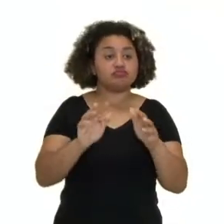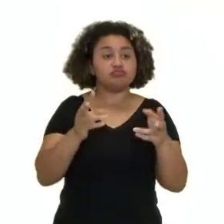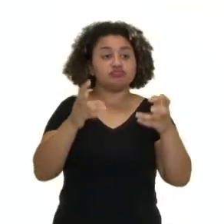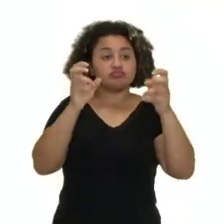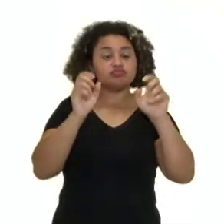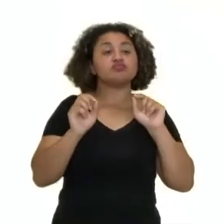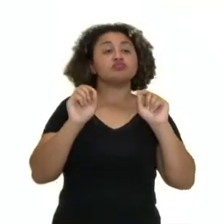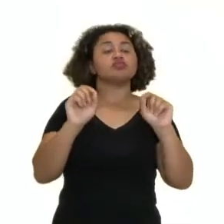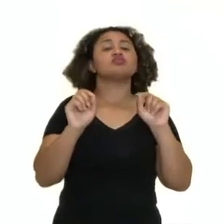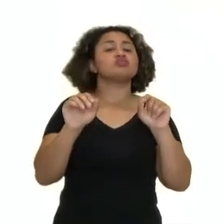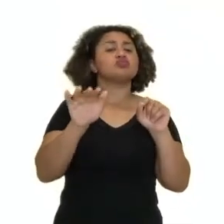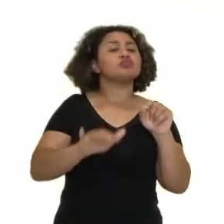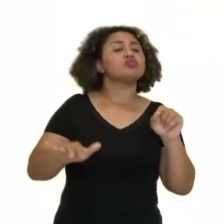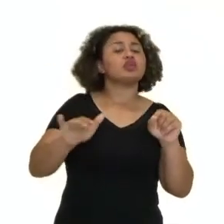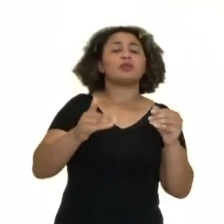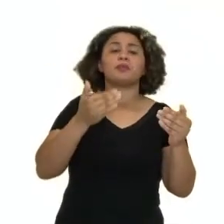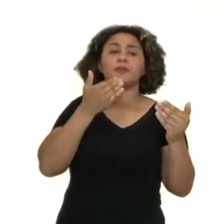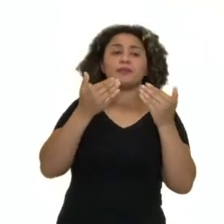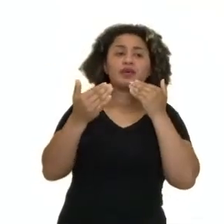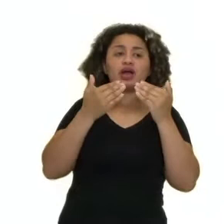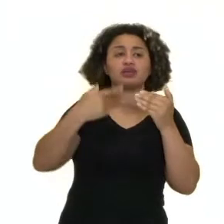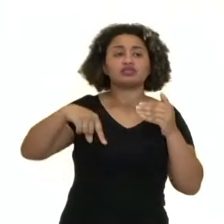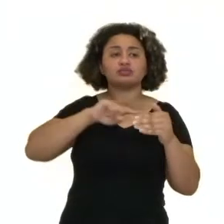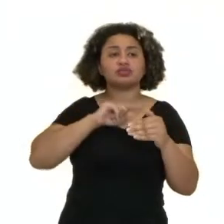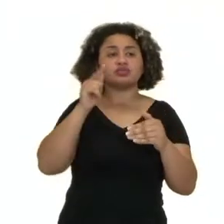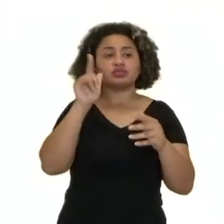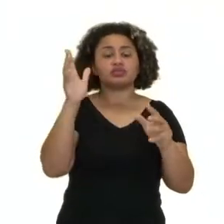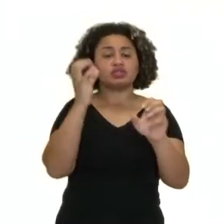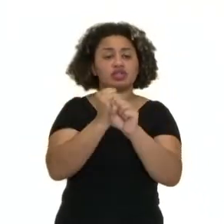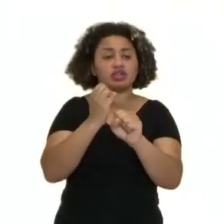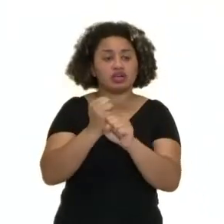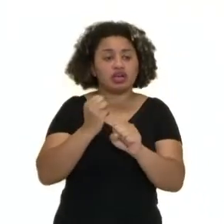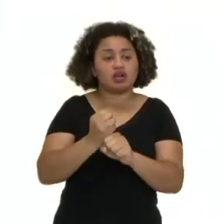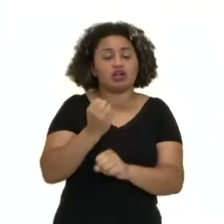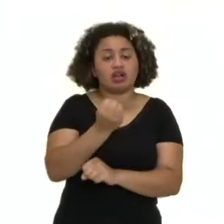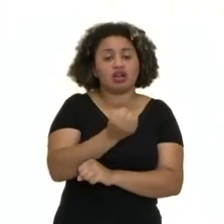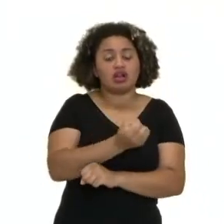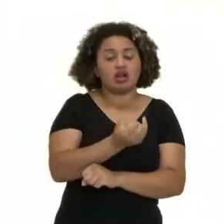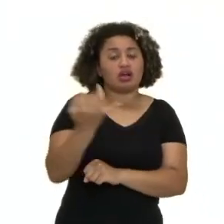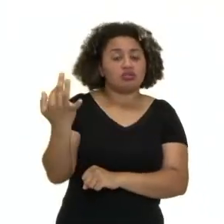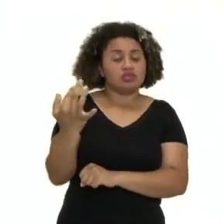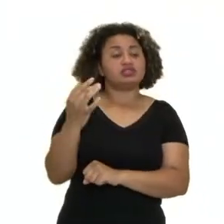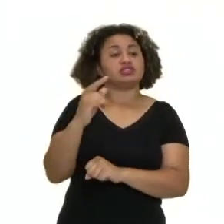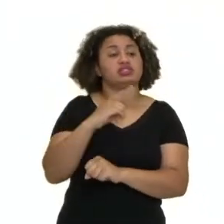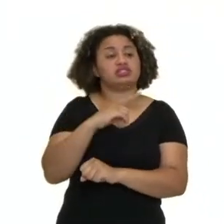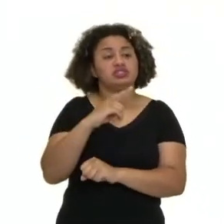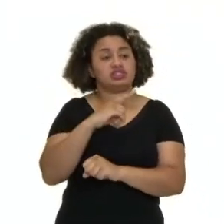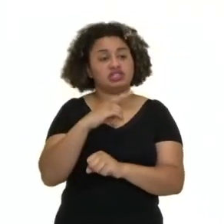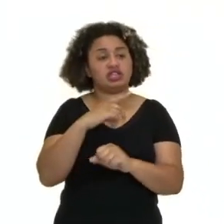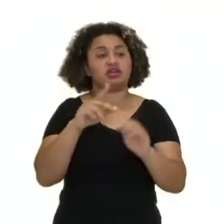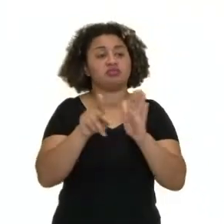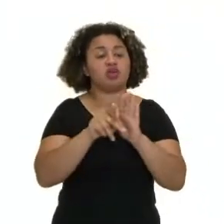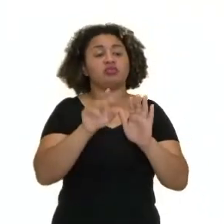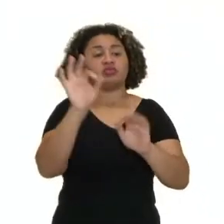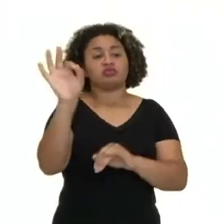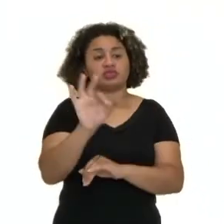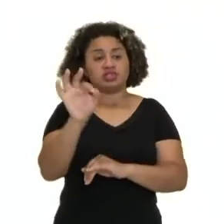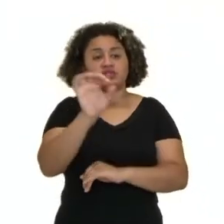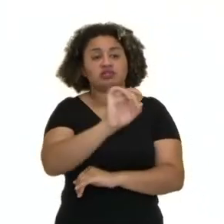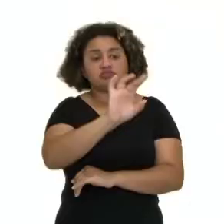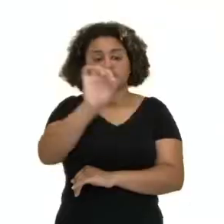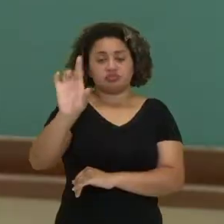nessa situação, ele pede para a gente calcular a quantia correspondente a cada